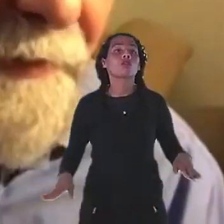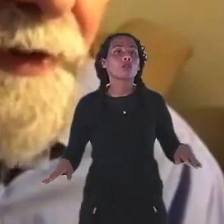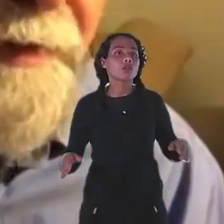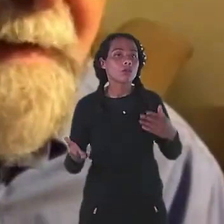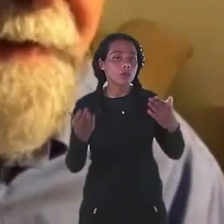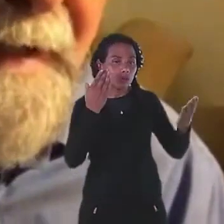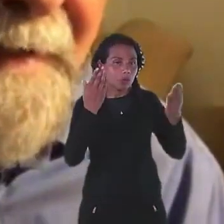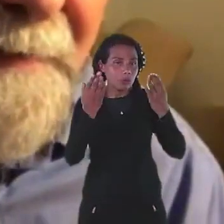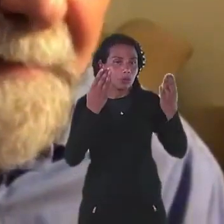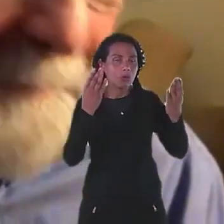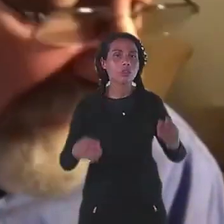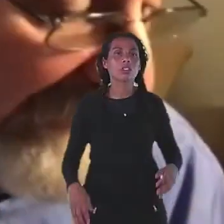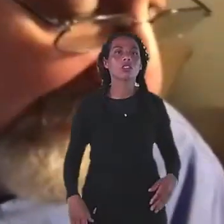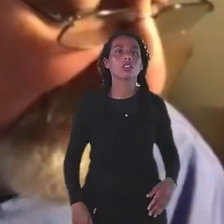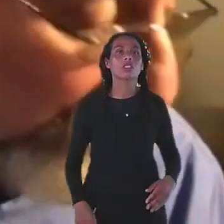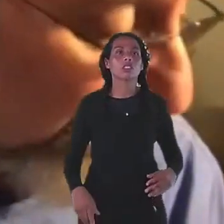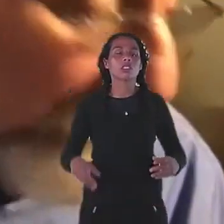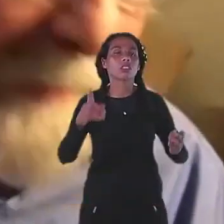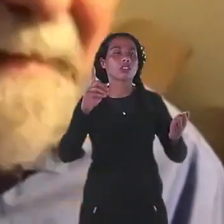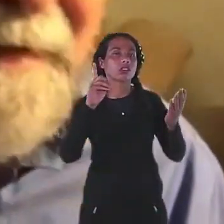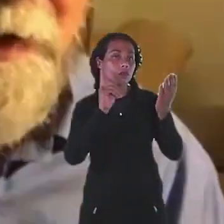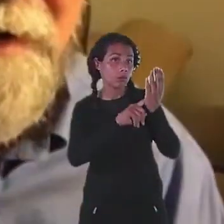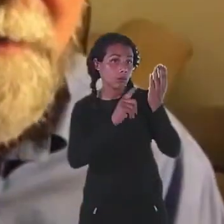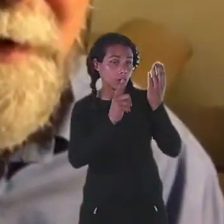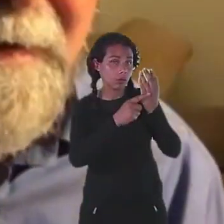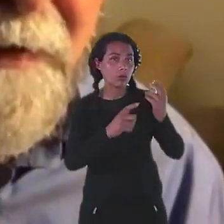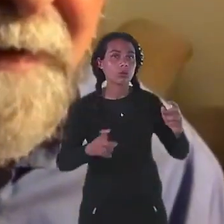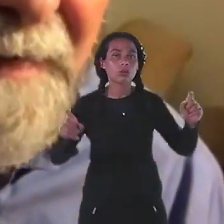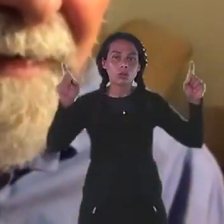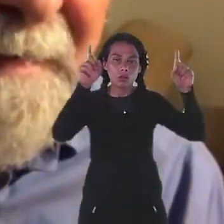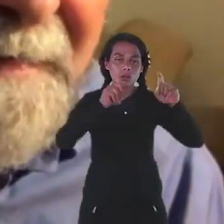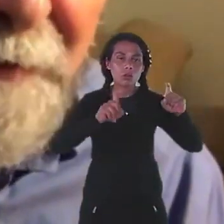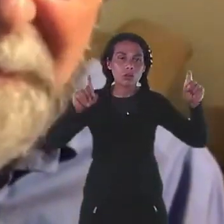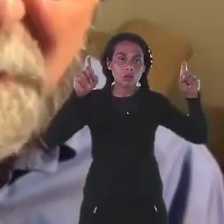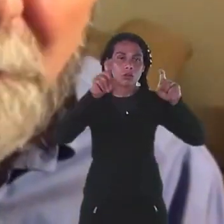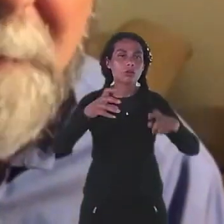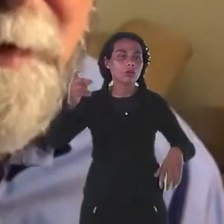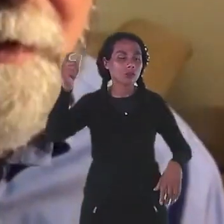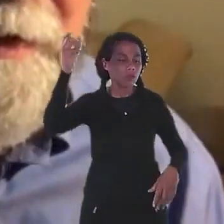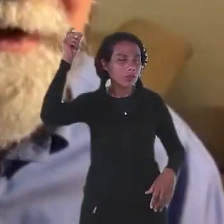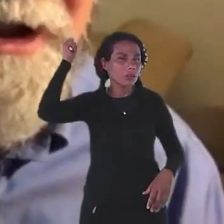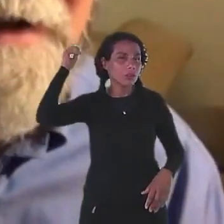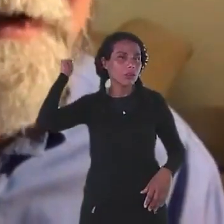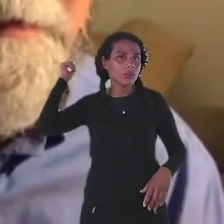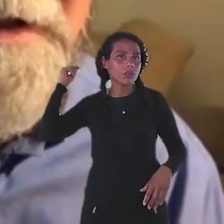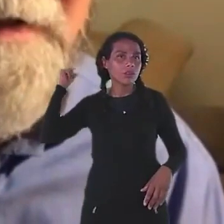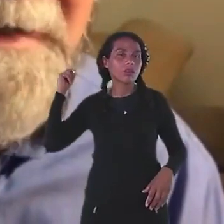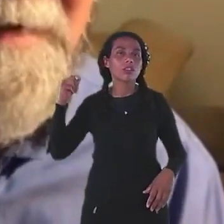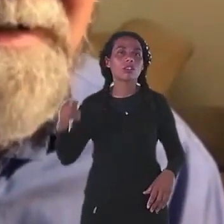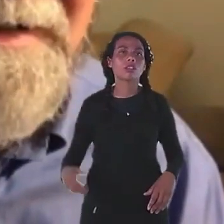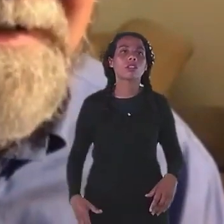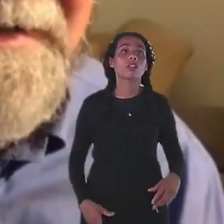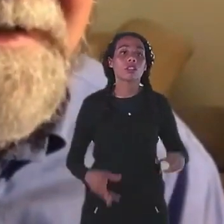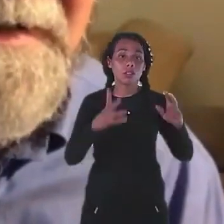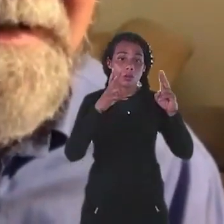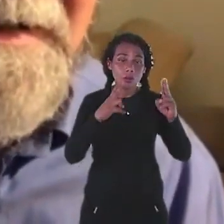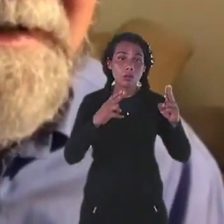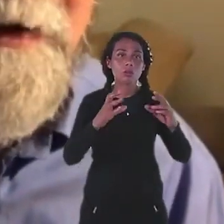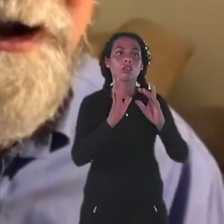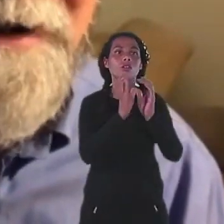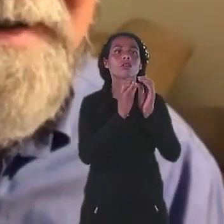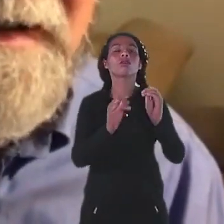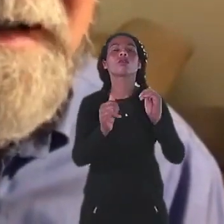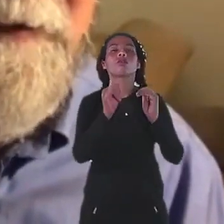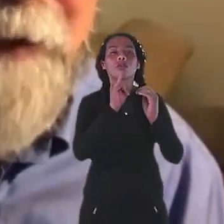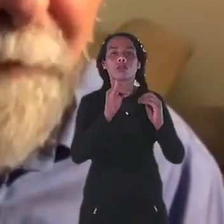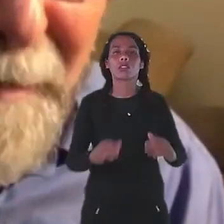foram criados, de onde eles vieram, né? Inclusive foi até irônico, porque 2 anos atrás eu ganhei o prêmio Claude Shannon do Bell Labs lá